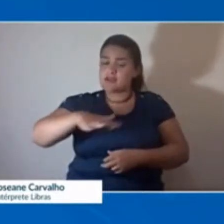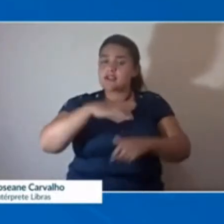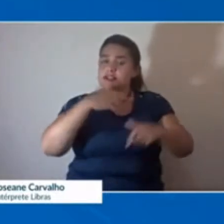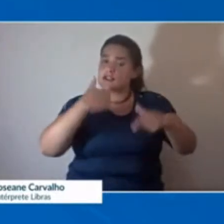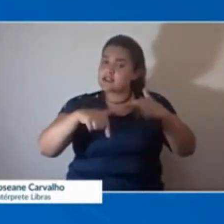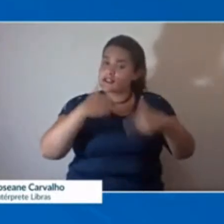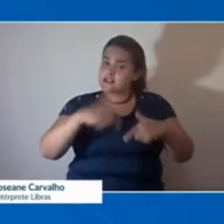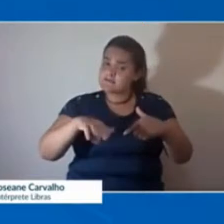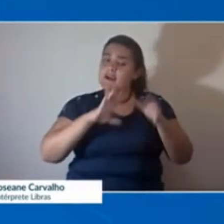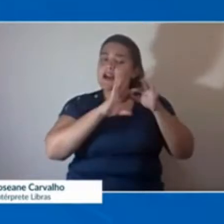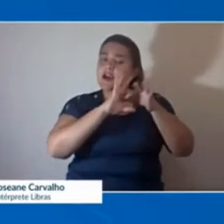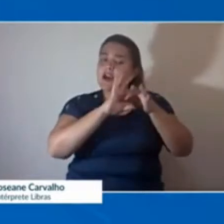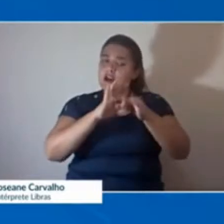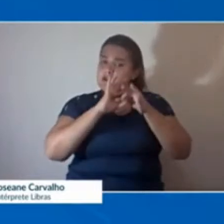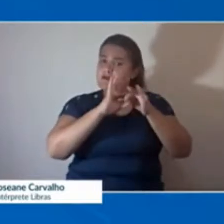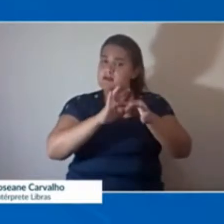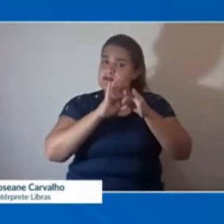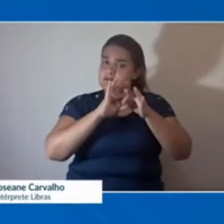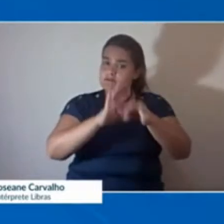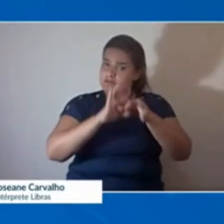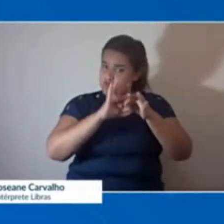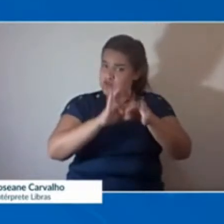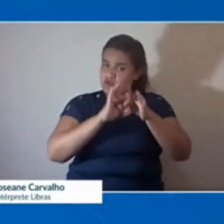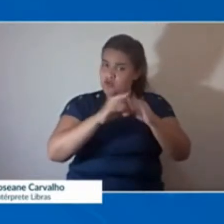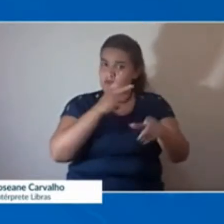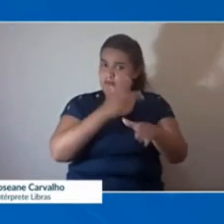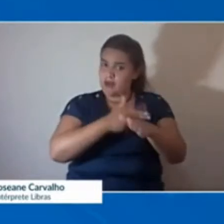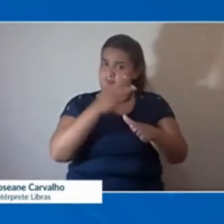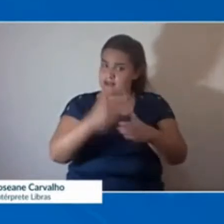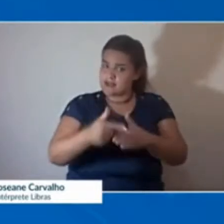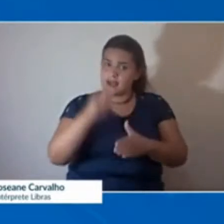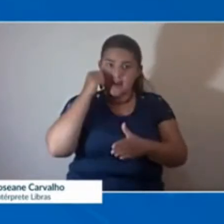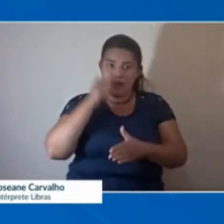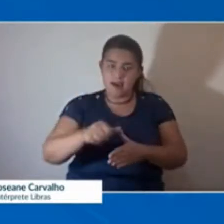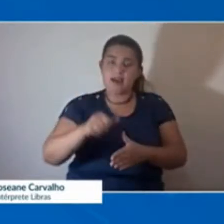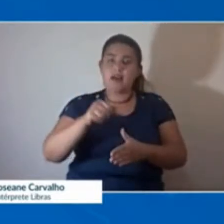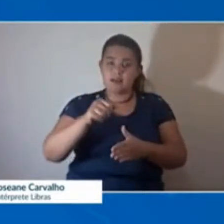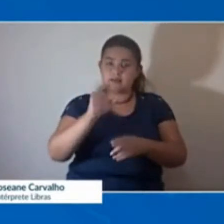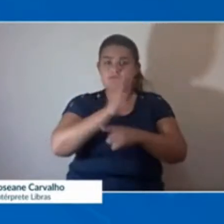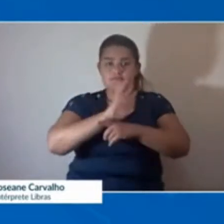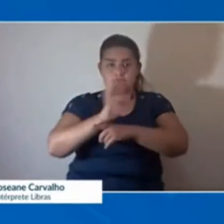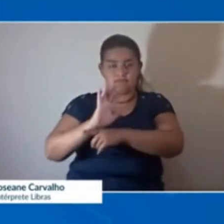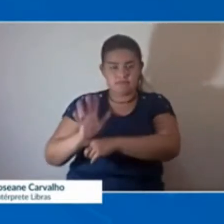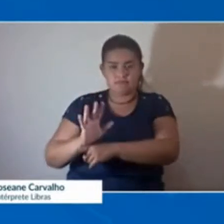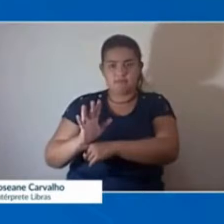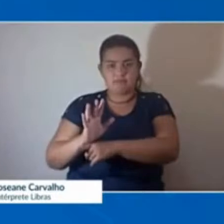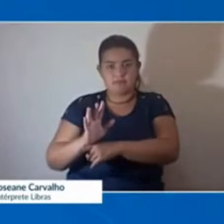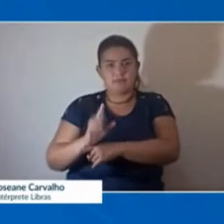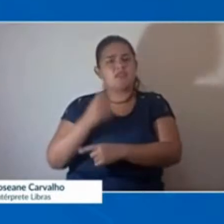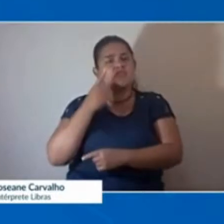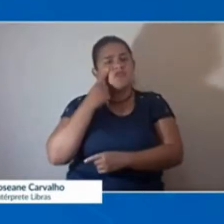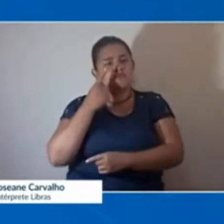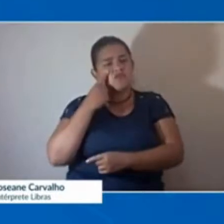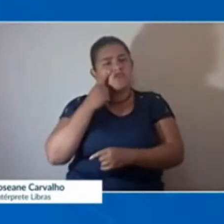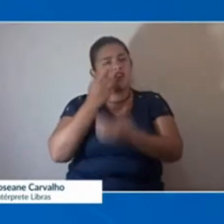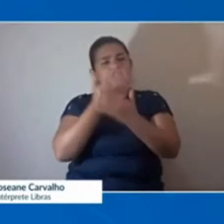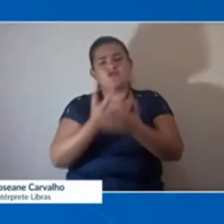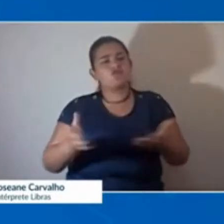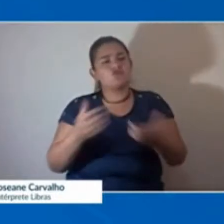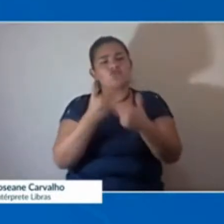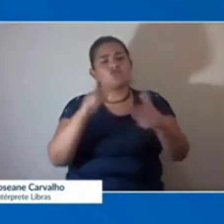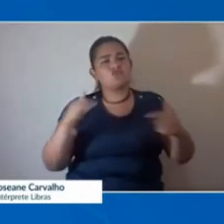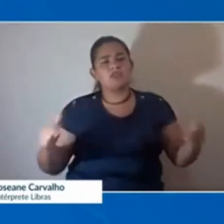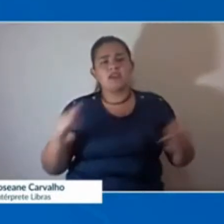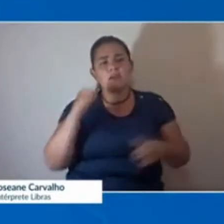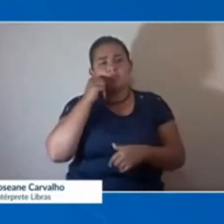se juntou mesmo para fazer Elas Fazem Cinema partindo dessa necessidade. Ora, a gente vê nos festivais, quase não tem filmes dirigidos por